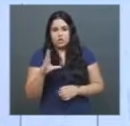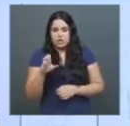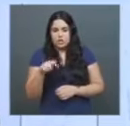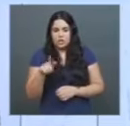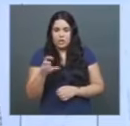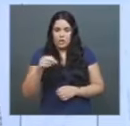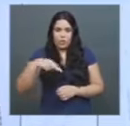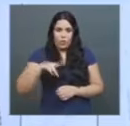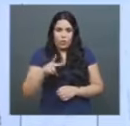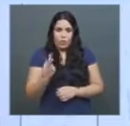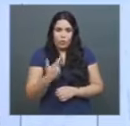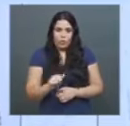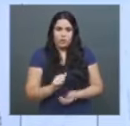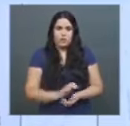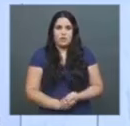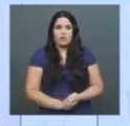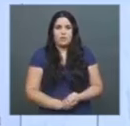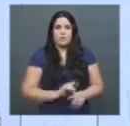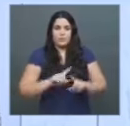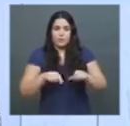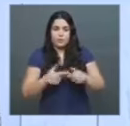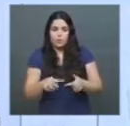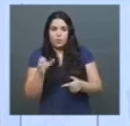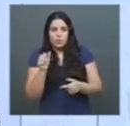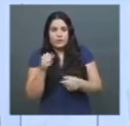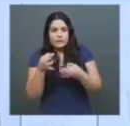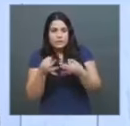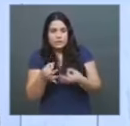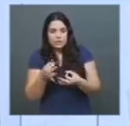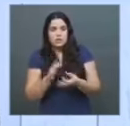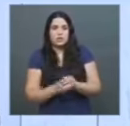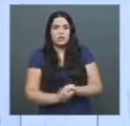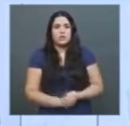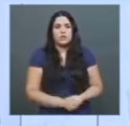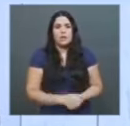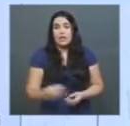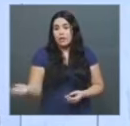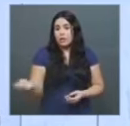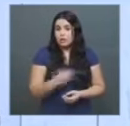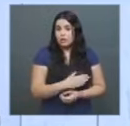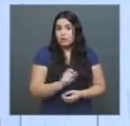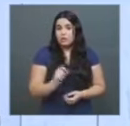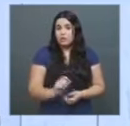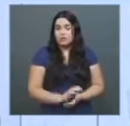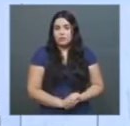parto adequado, que tem sendo ações recentes que estão sendo muito